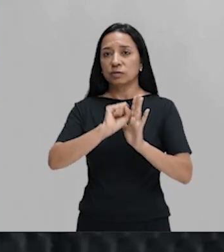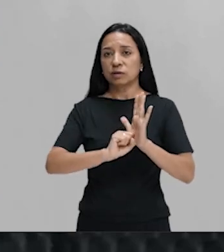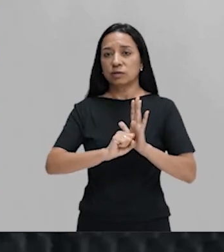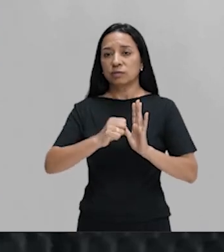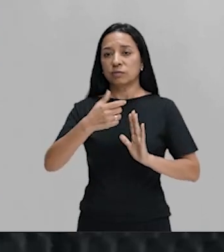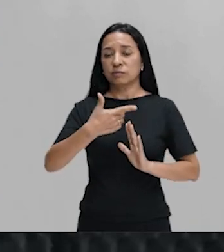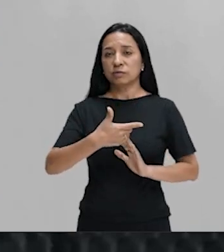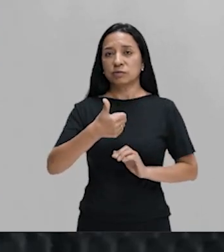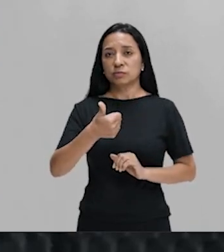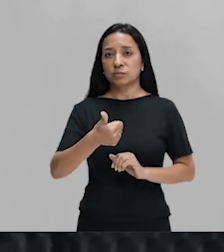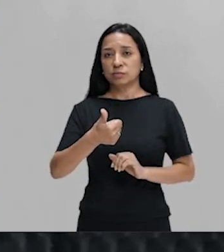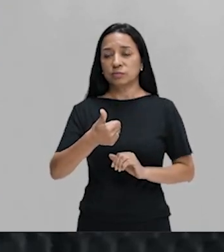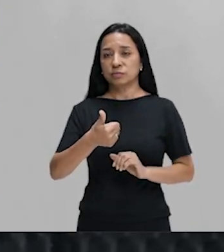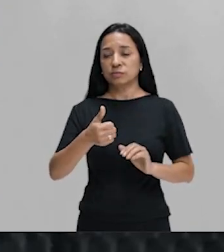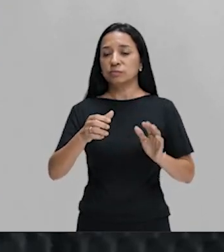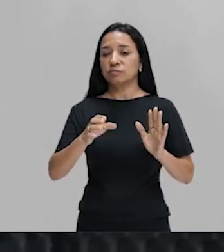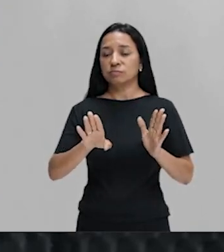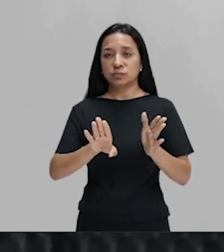XXI.